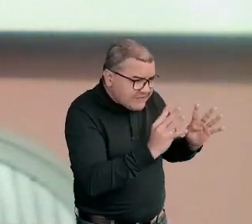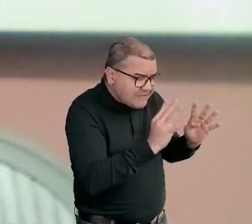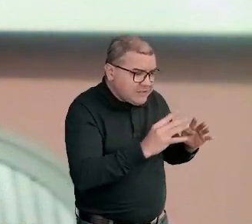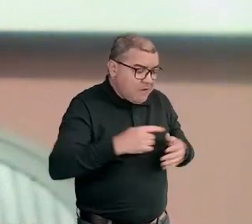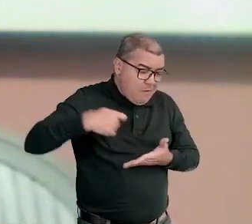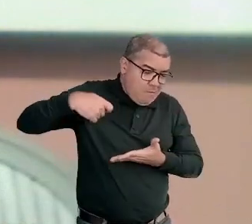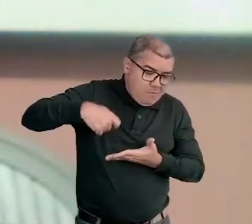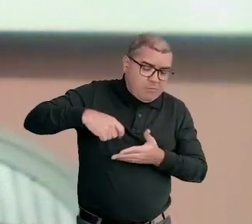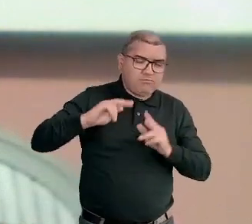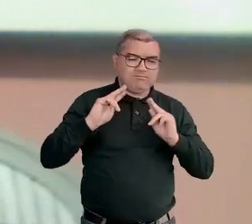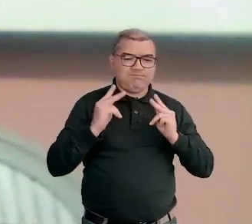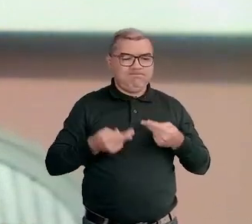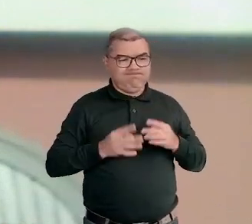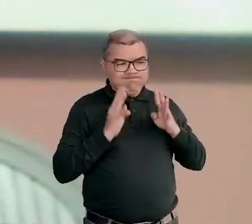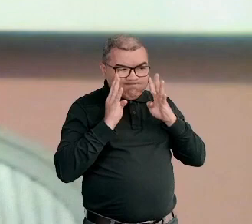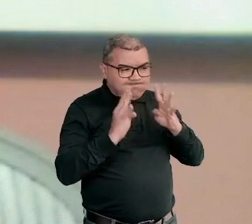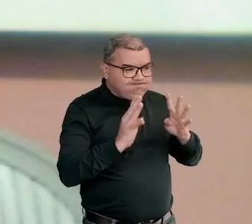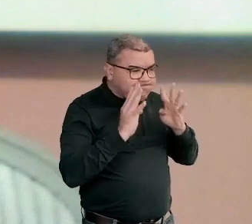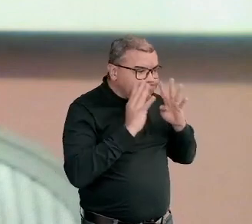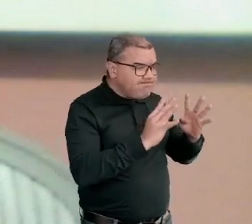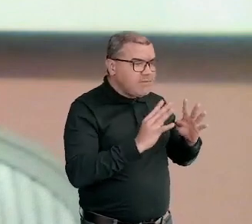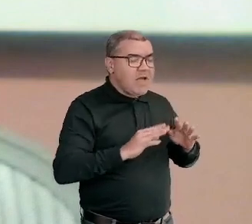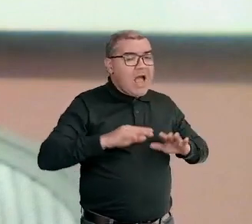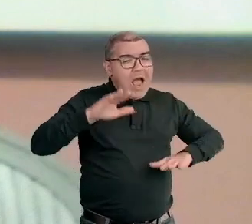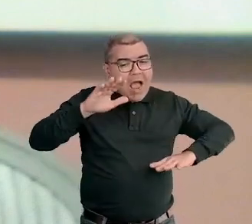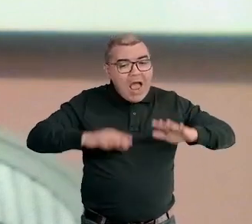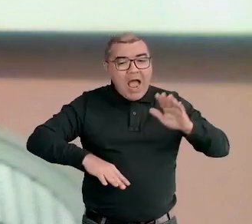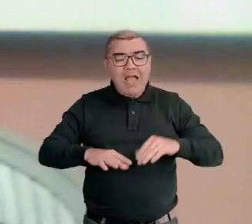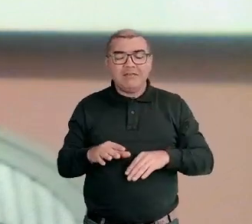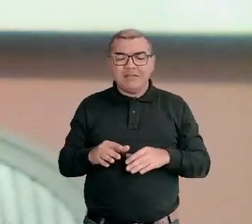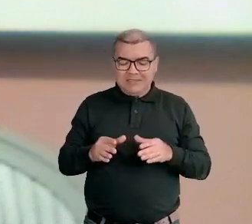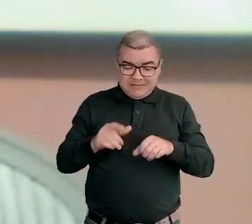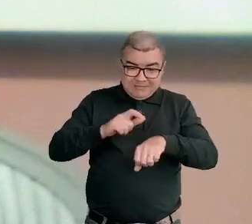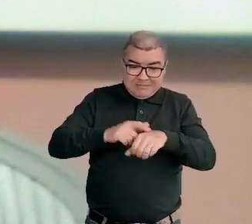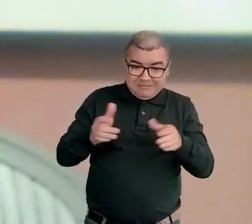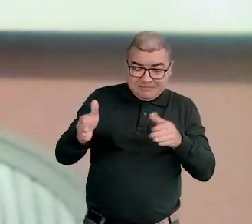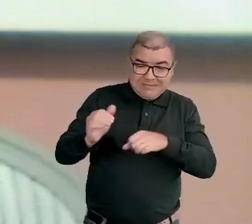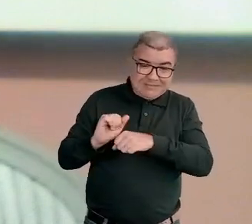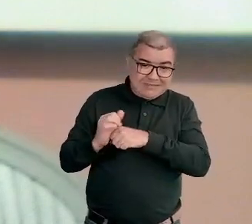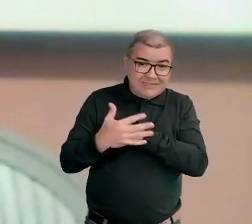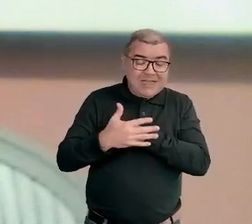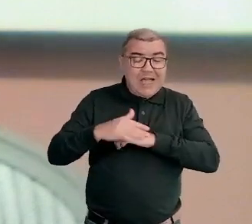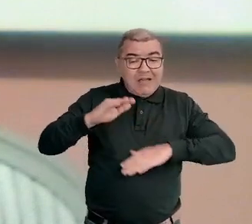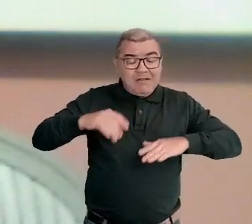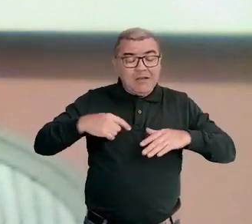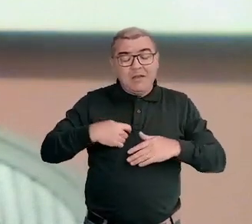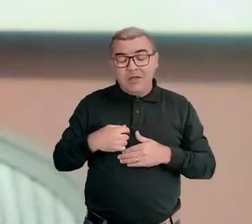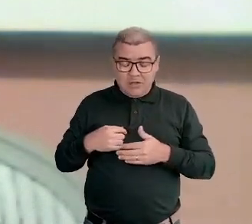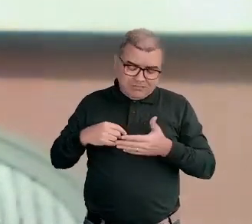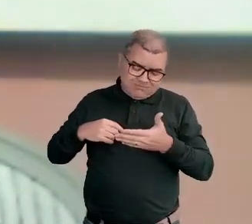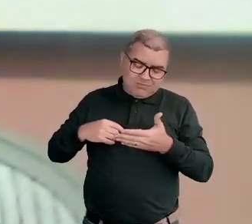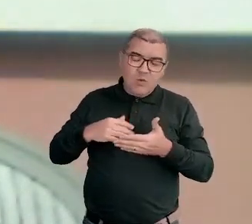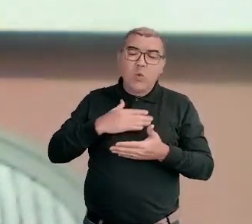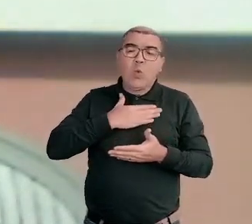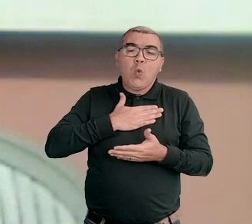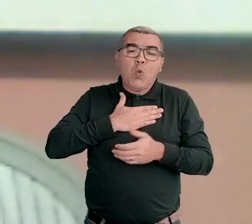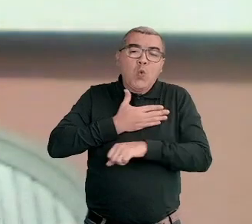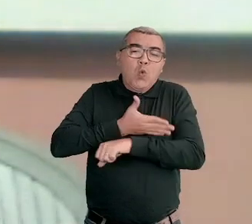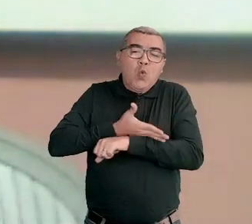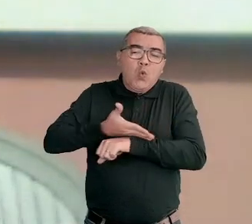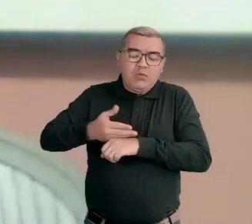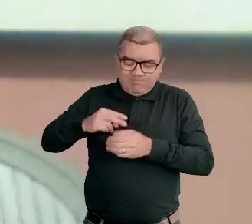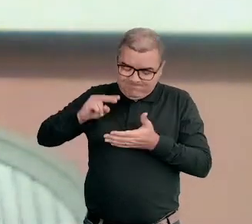E naqueles dias iniciais, em alguns momentos furtivos, eu, pessoalmente, recorri a leituras que eram